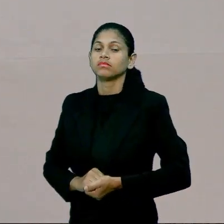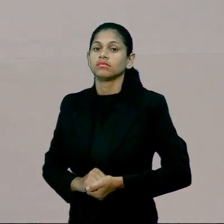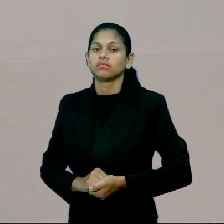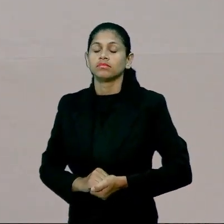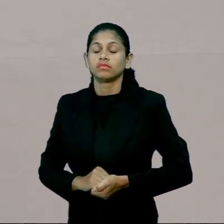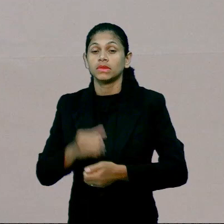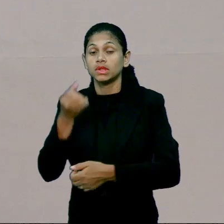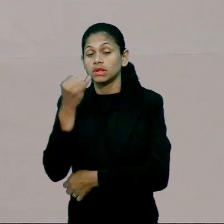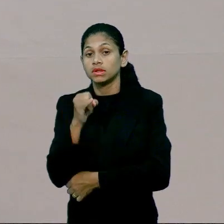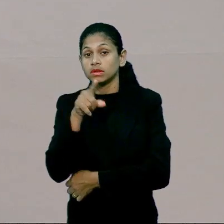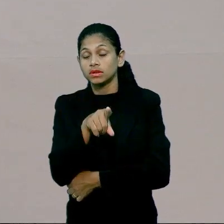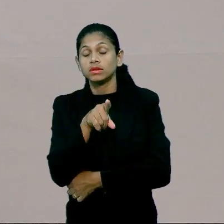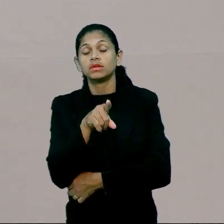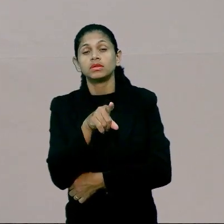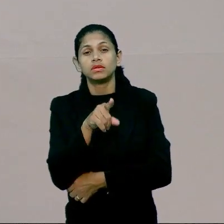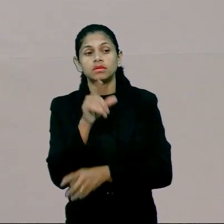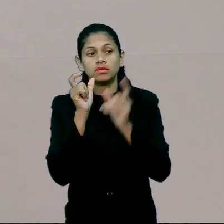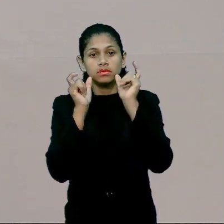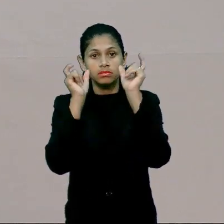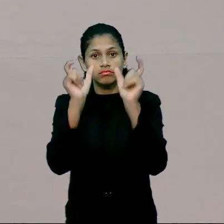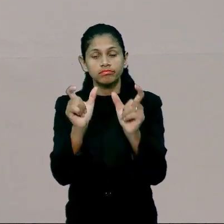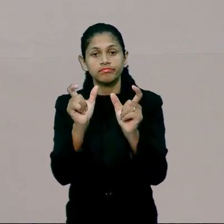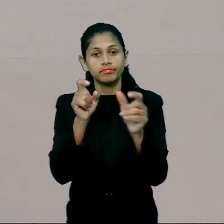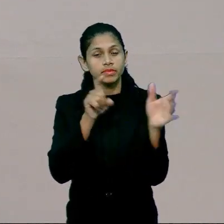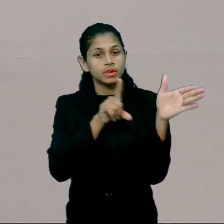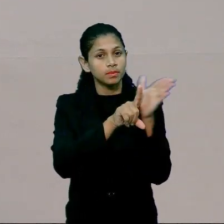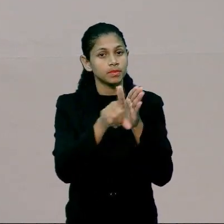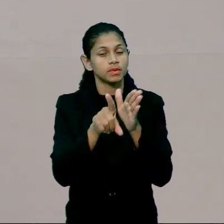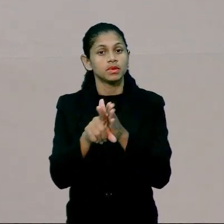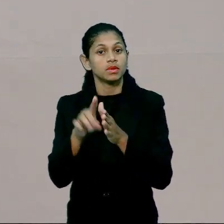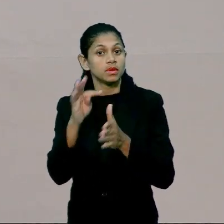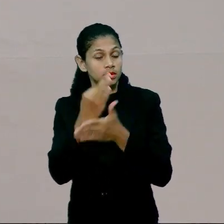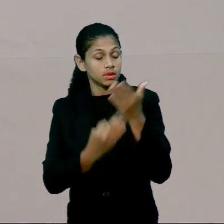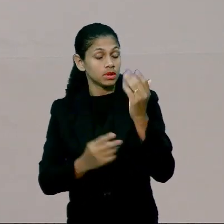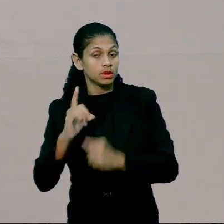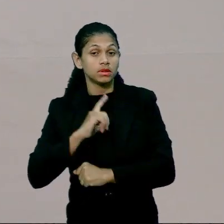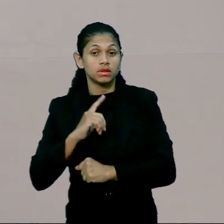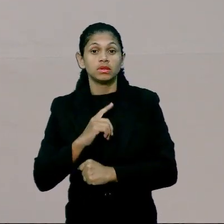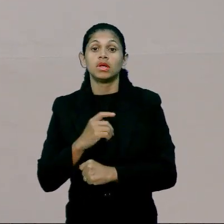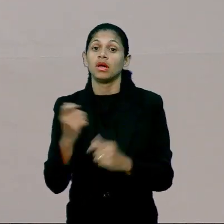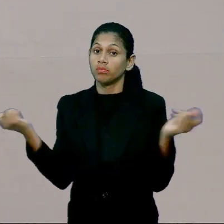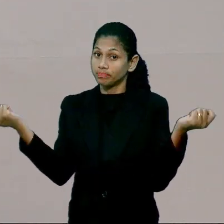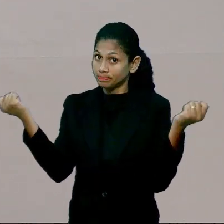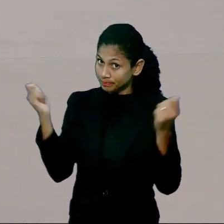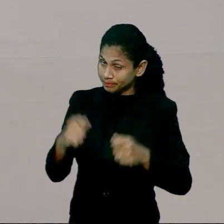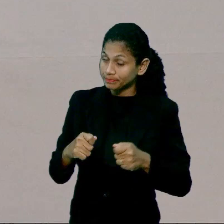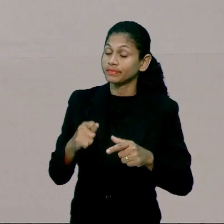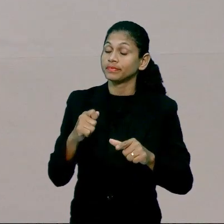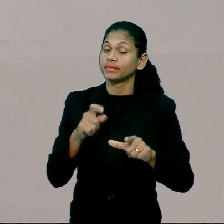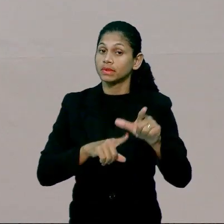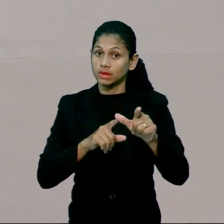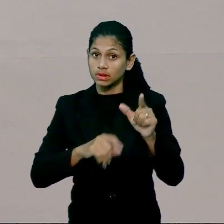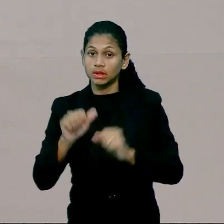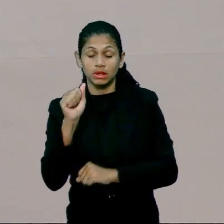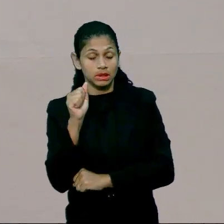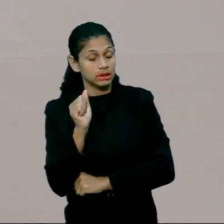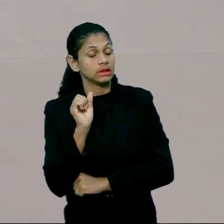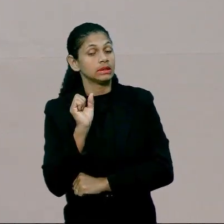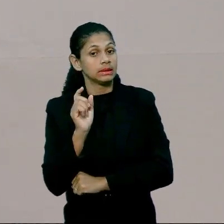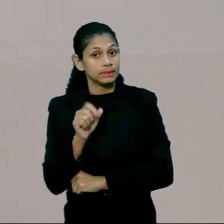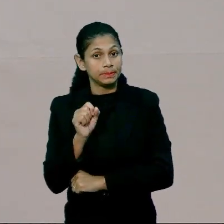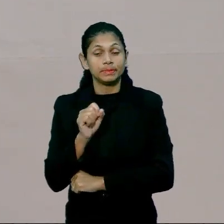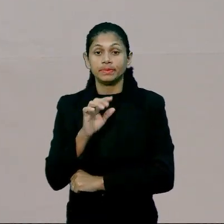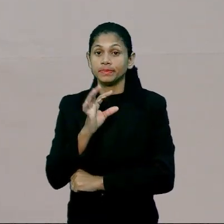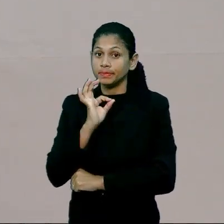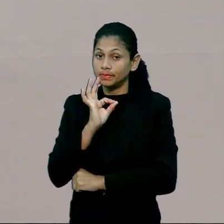Se vocês observarem a questão do texto, existe sim uma possibilidade da letra A ser a nossa resposta, ok?